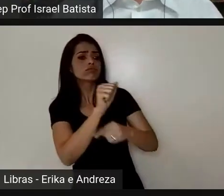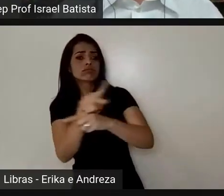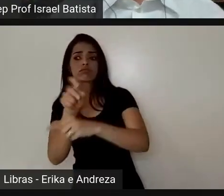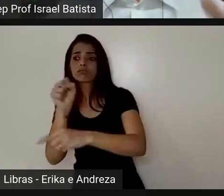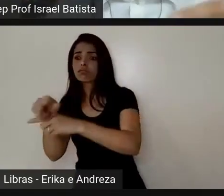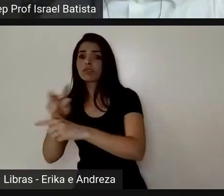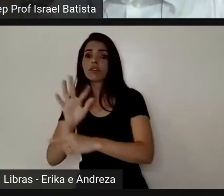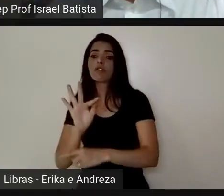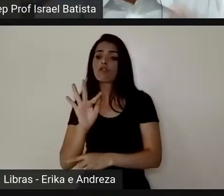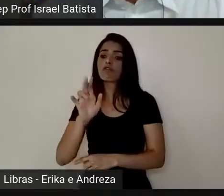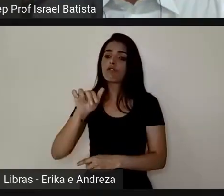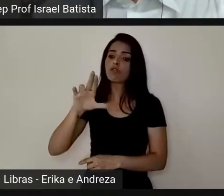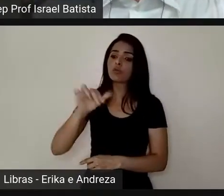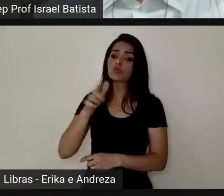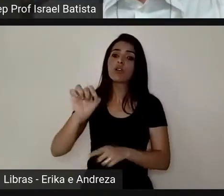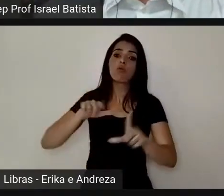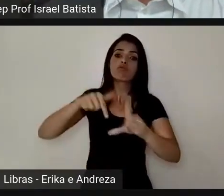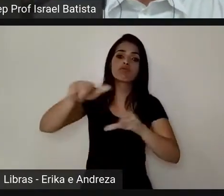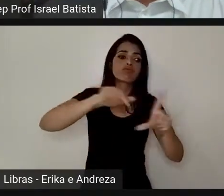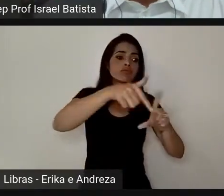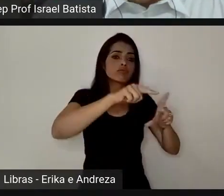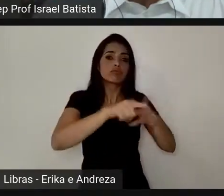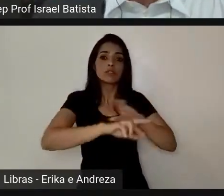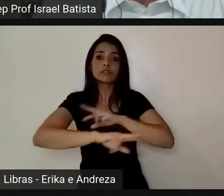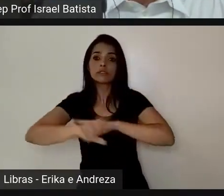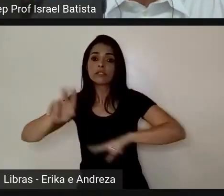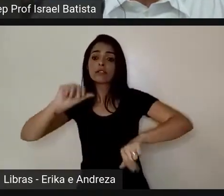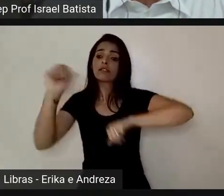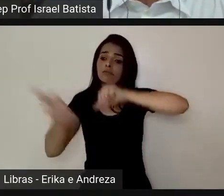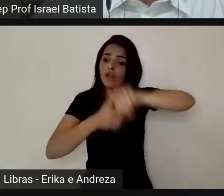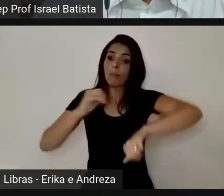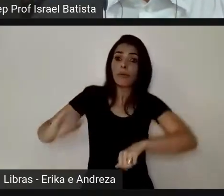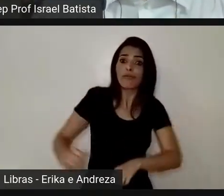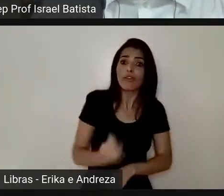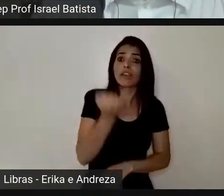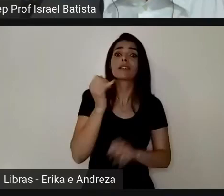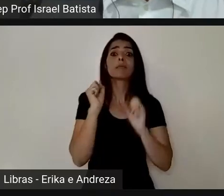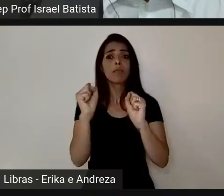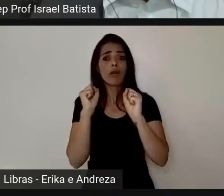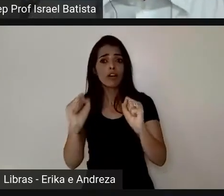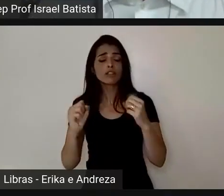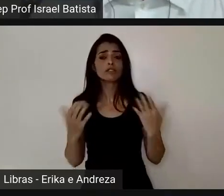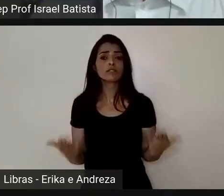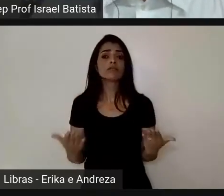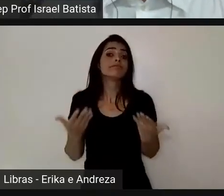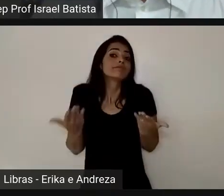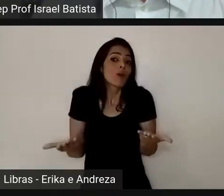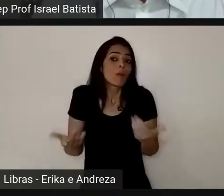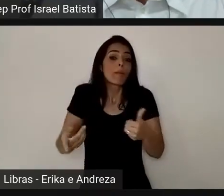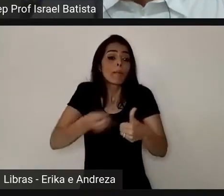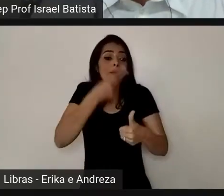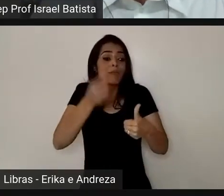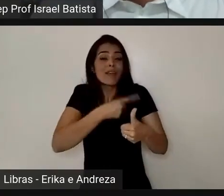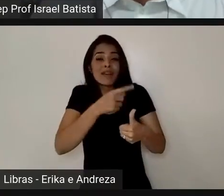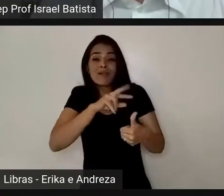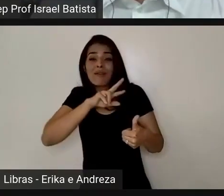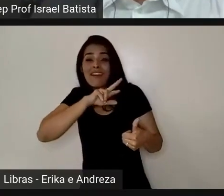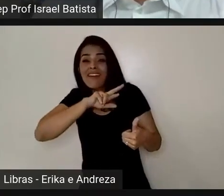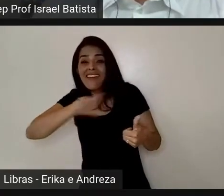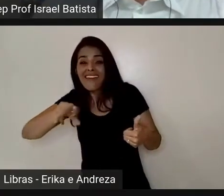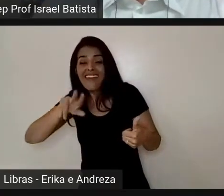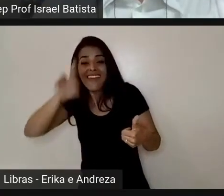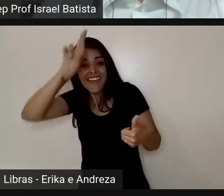escolas são necessárias, para que ele esteja sempre sendo reciclado, né? Então, o primeiro grande erro na avaliação da